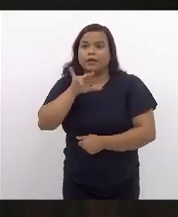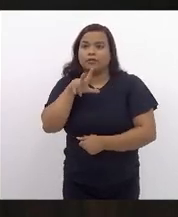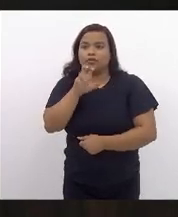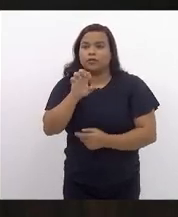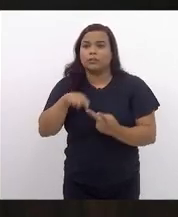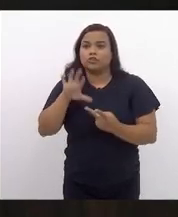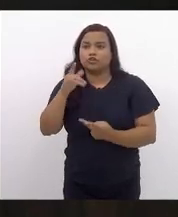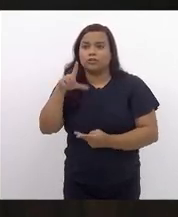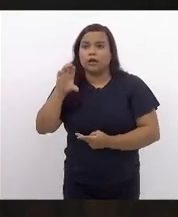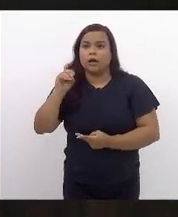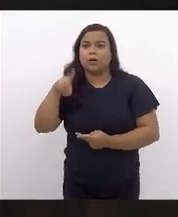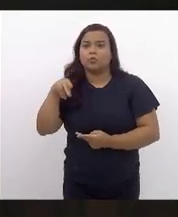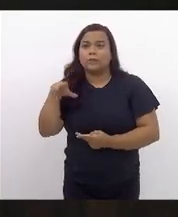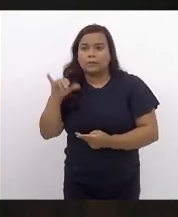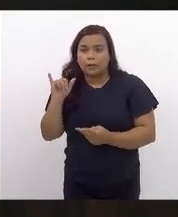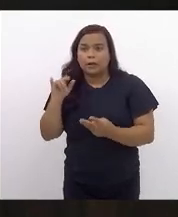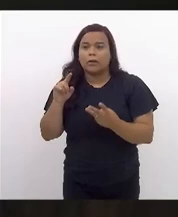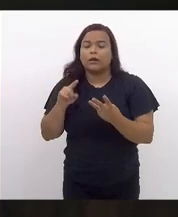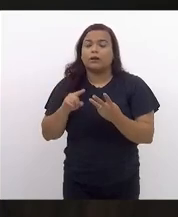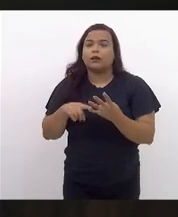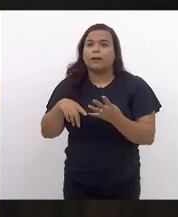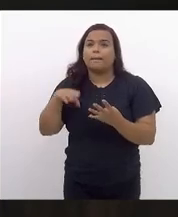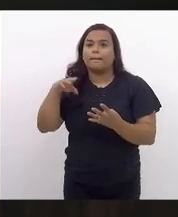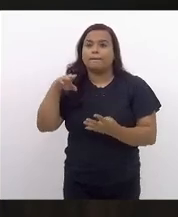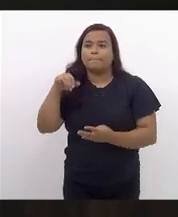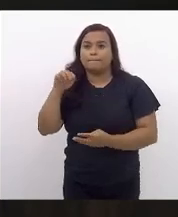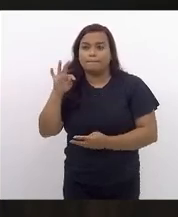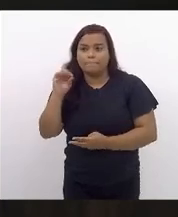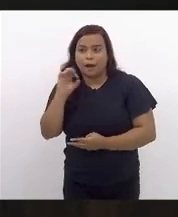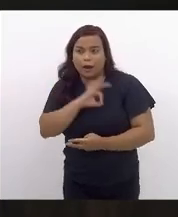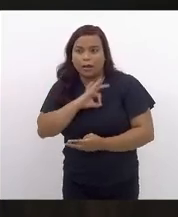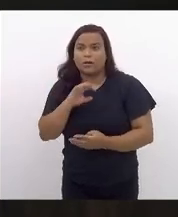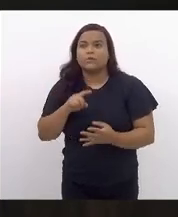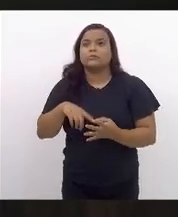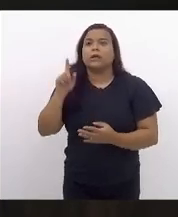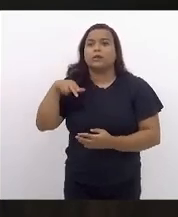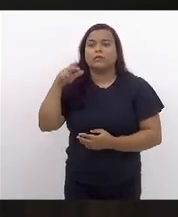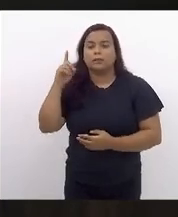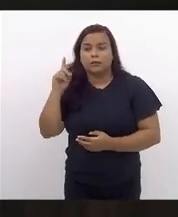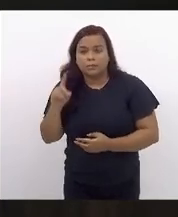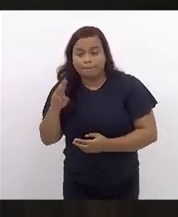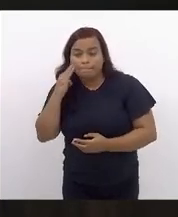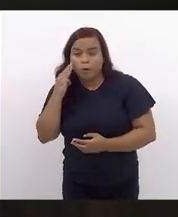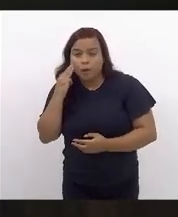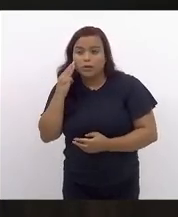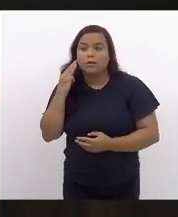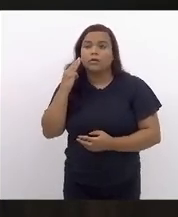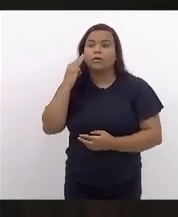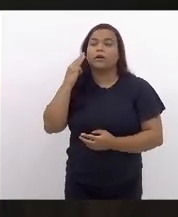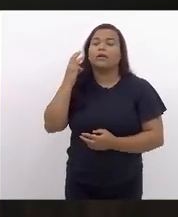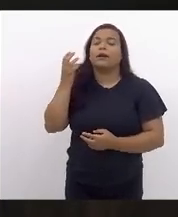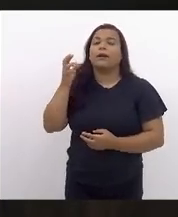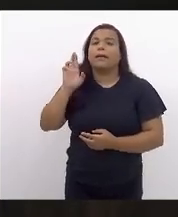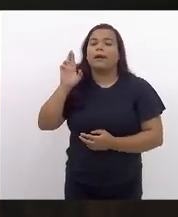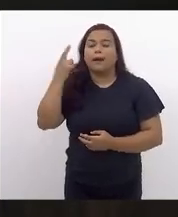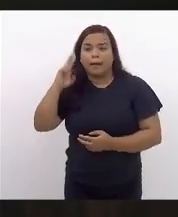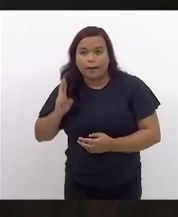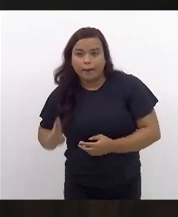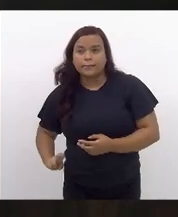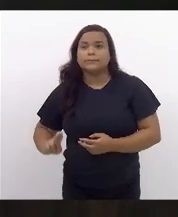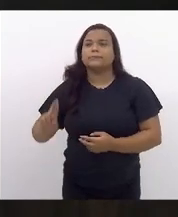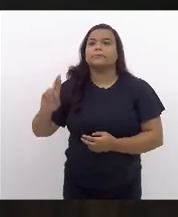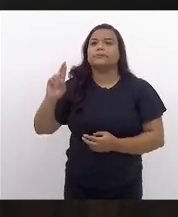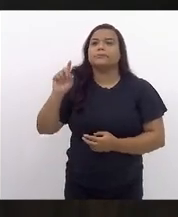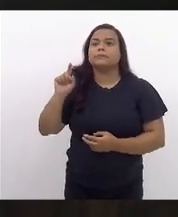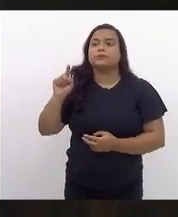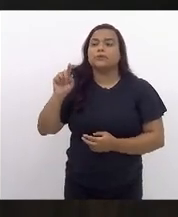Dani Monteiro, Marta Rocha, Mônica Francisco, Renata Souza, Rosane Félix, Zeidan e Tia Ju, que